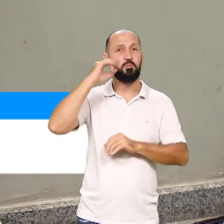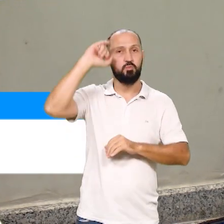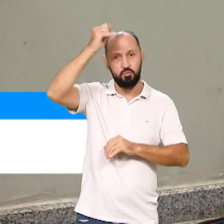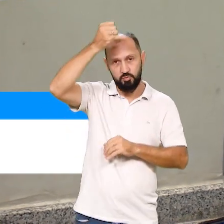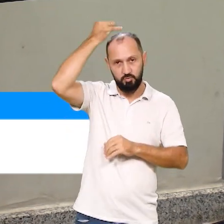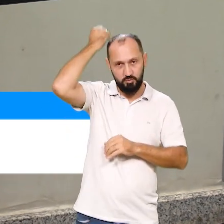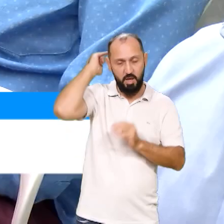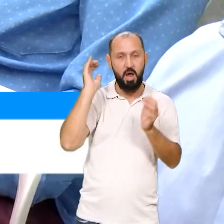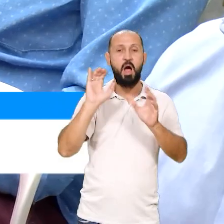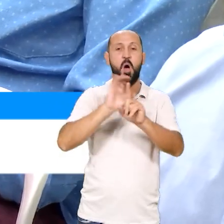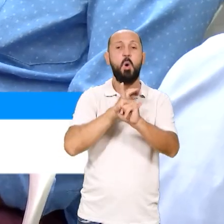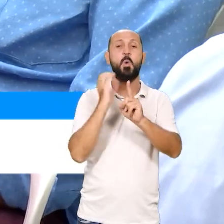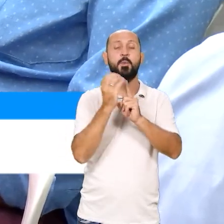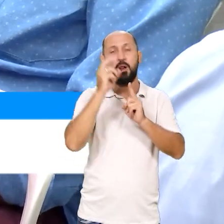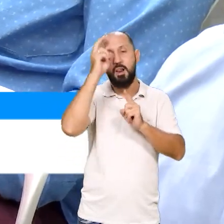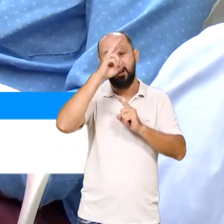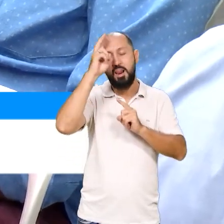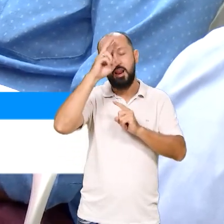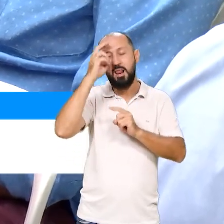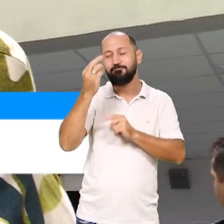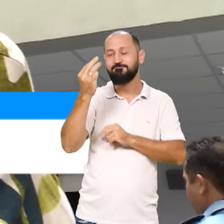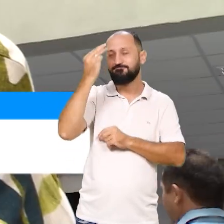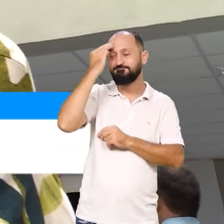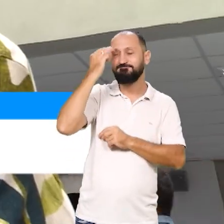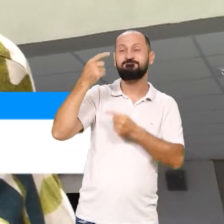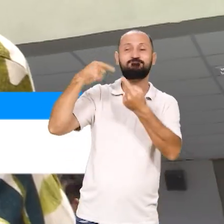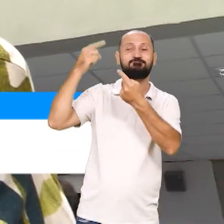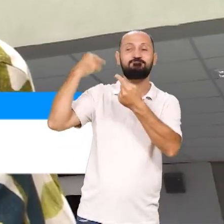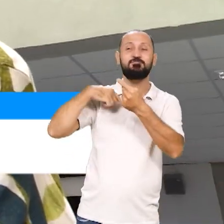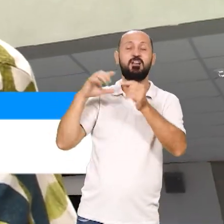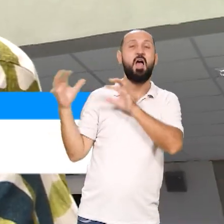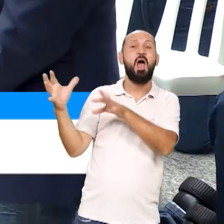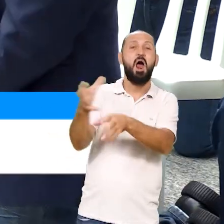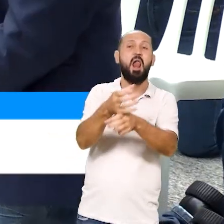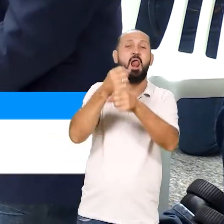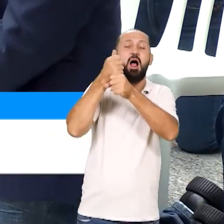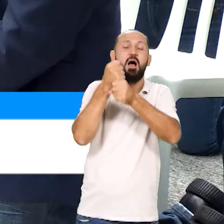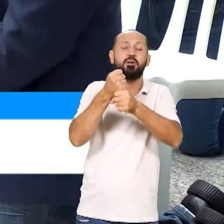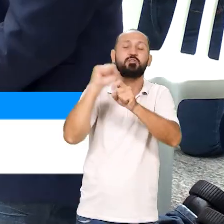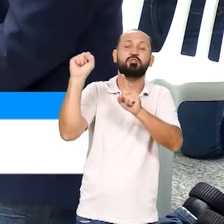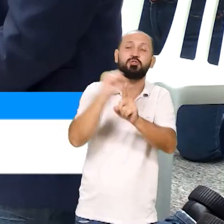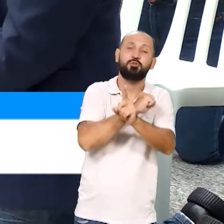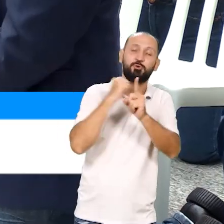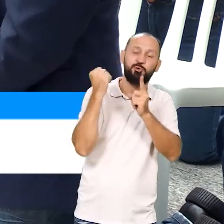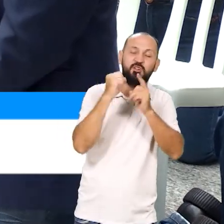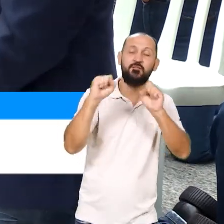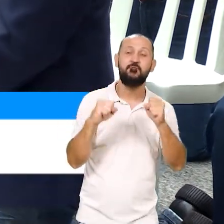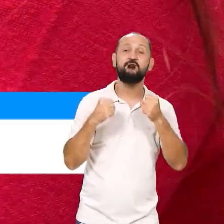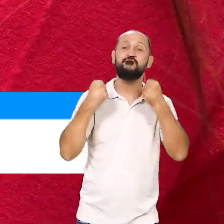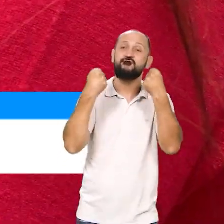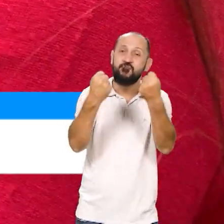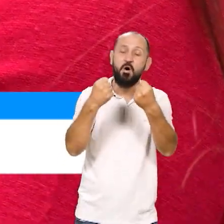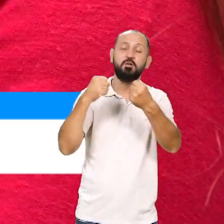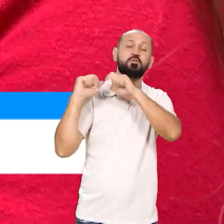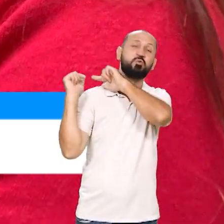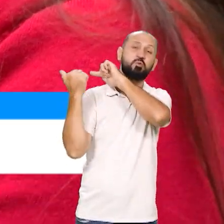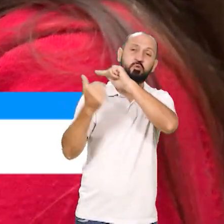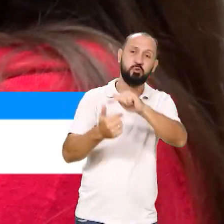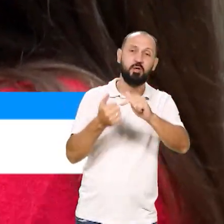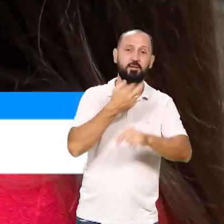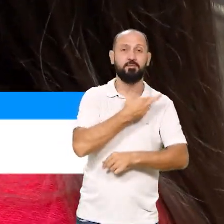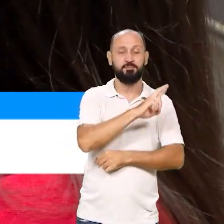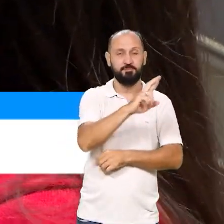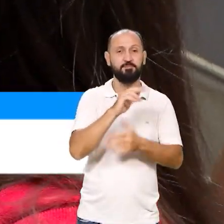Júnior Mock, envolve a comunidade, resgata lembranças e reafirma laços sociais, fortalecendo